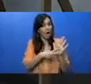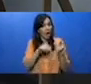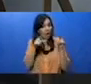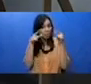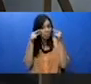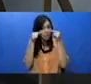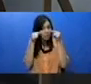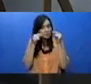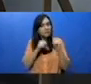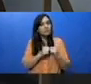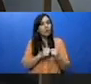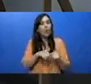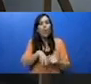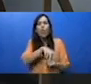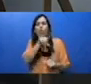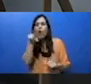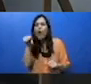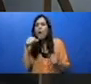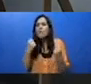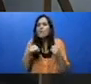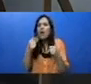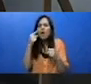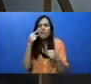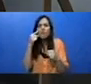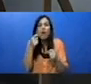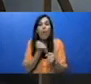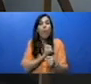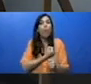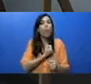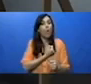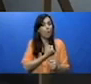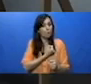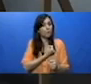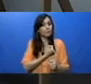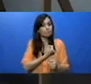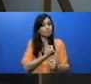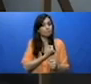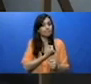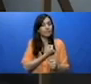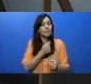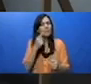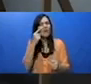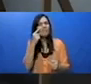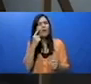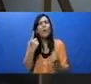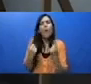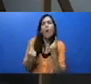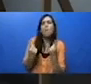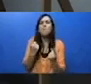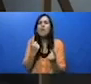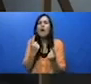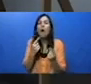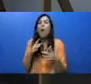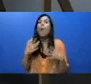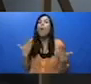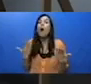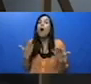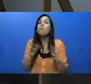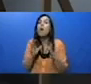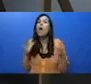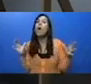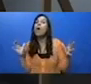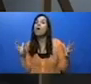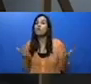os jogadores devem conferir os números formados e realizar a comparação entre eles. Veja o exemplo